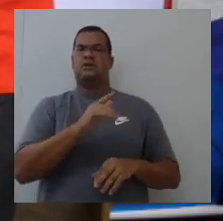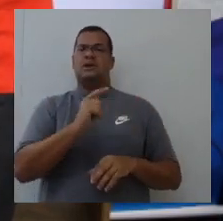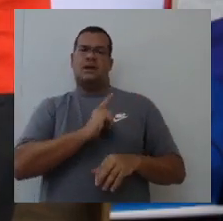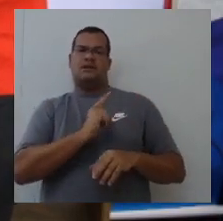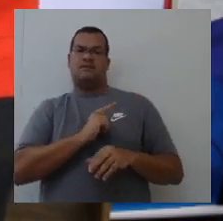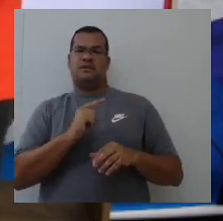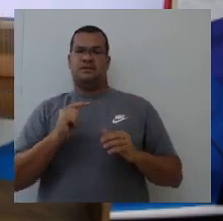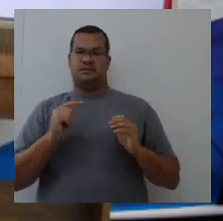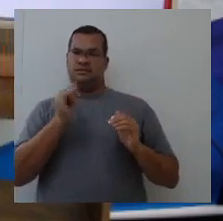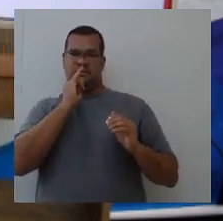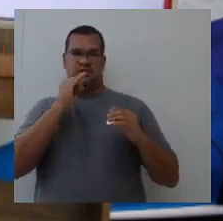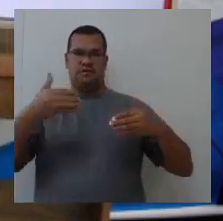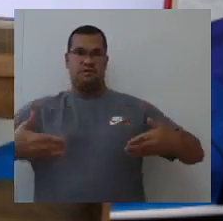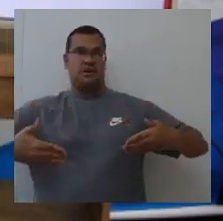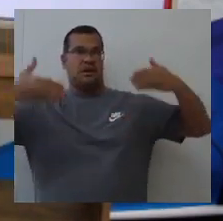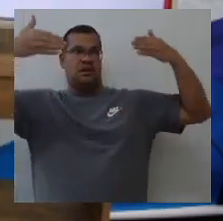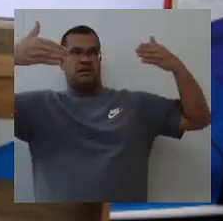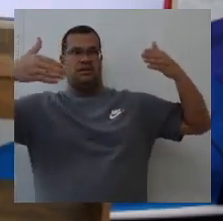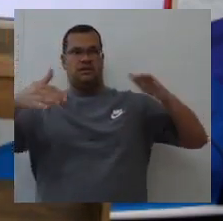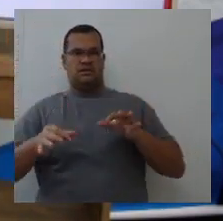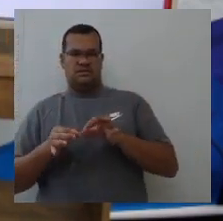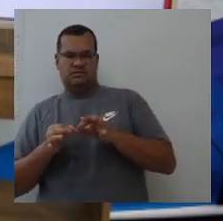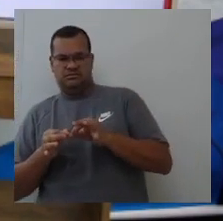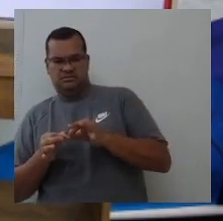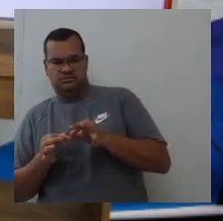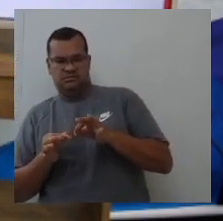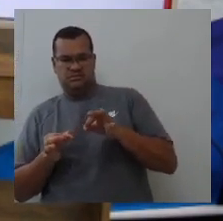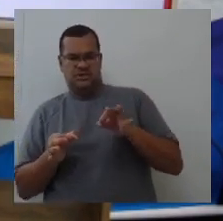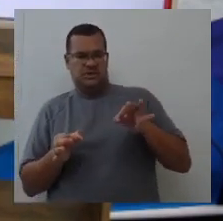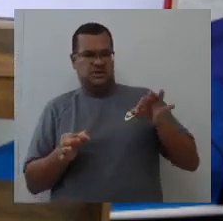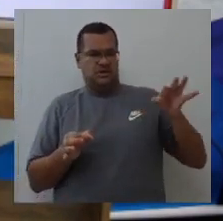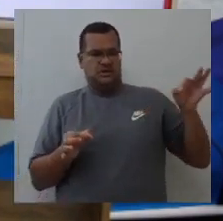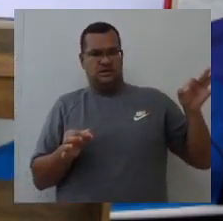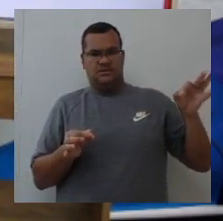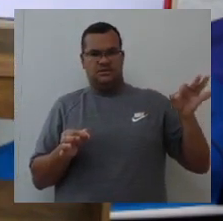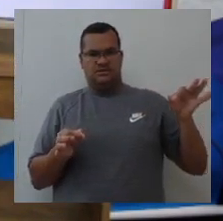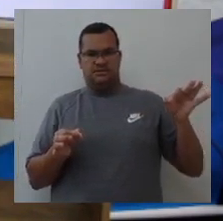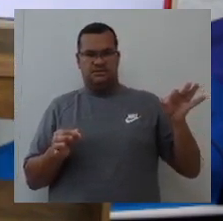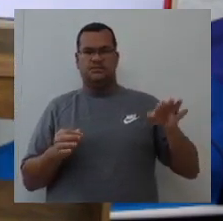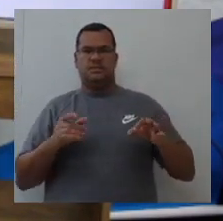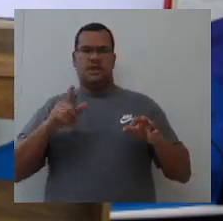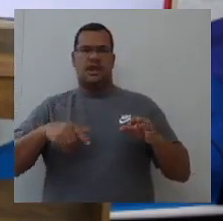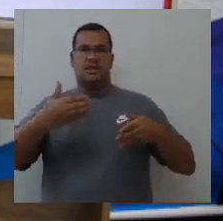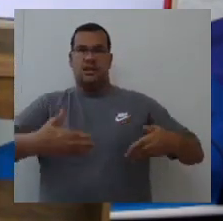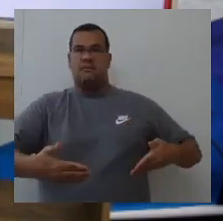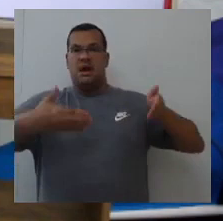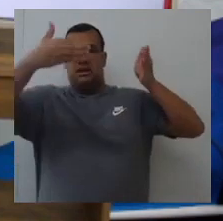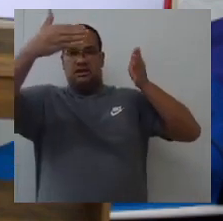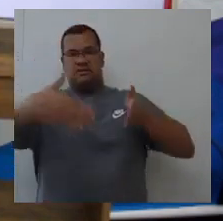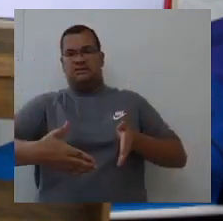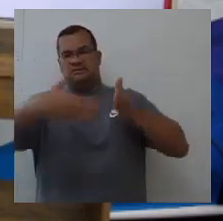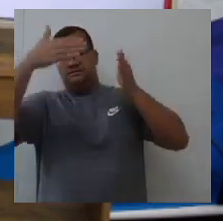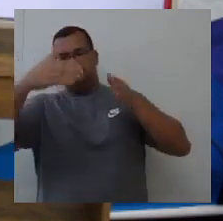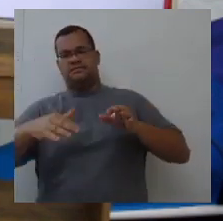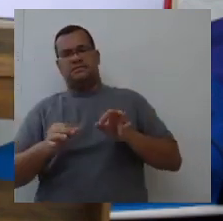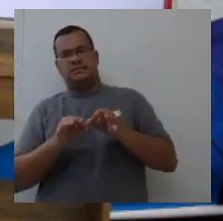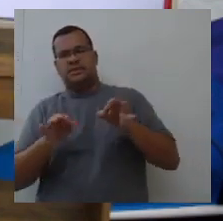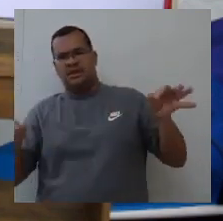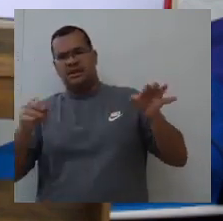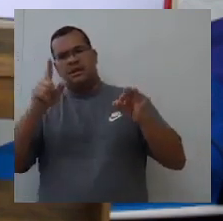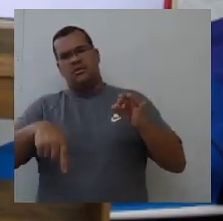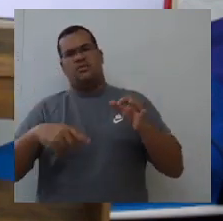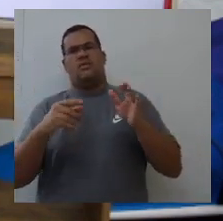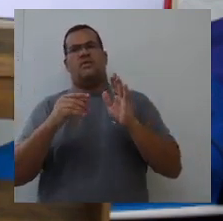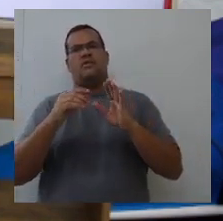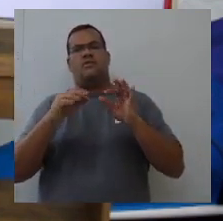uma parede até onde você vai esticar essa rampa, até onde você vai fazer a declinação da rampa. E aí você tem uma fórmula matemática